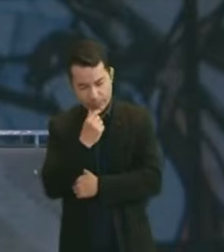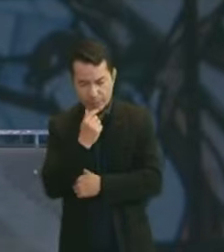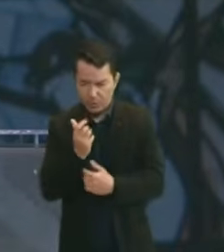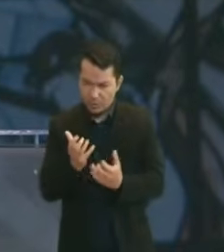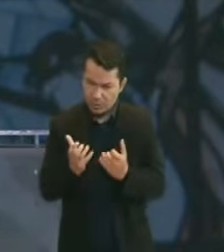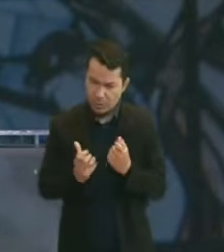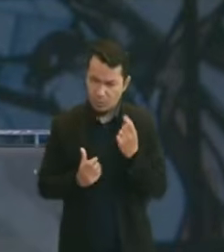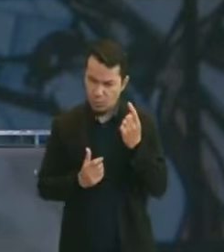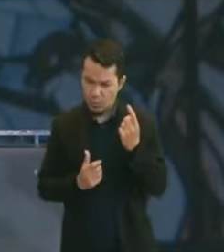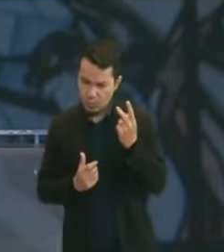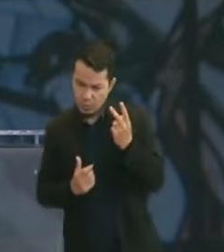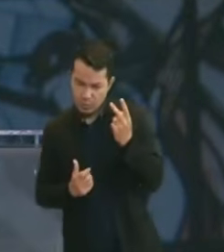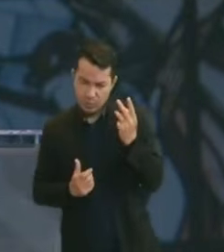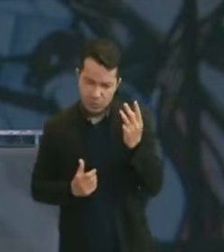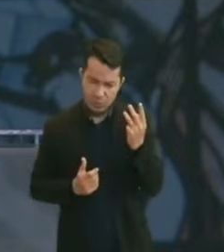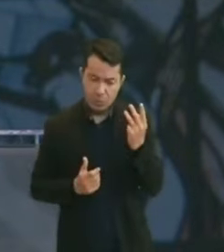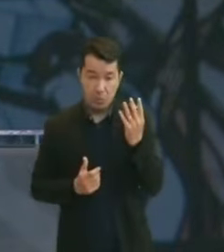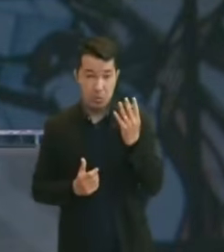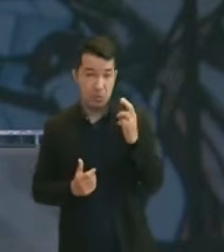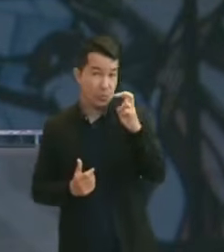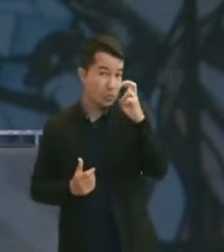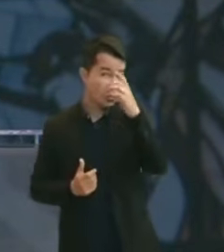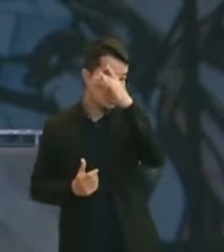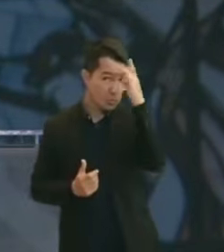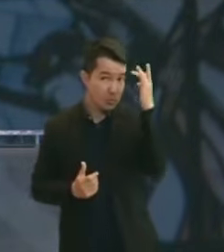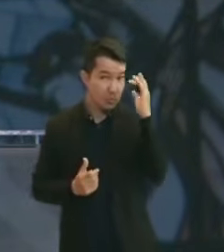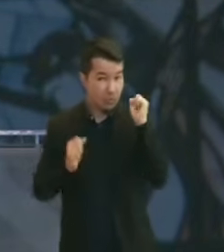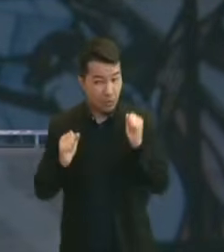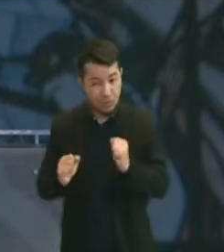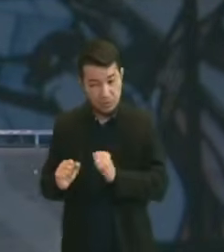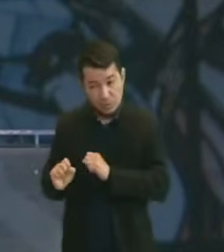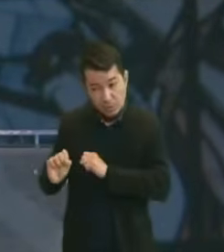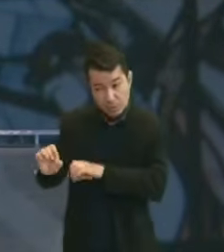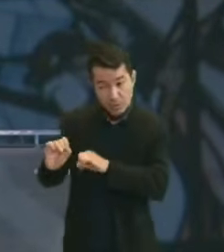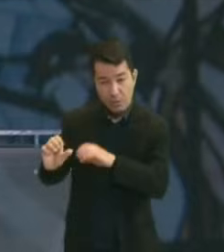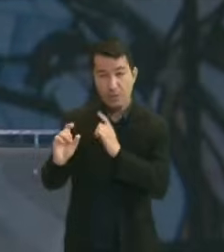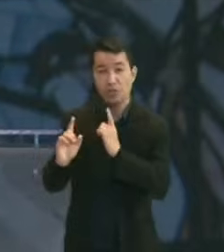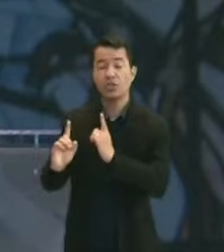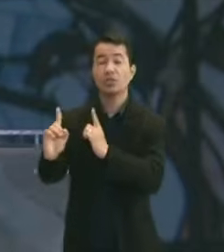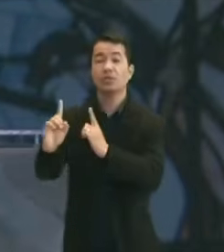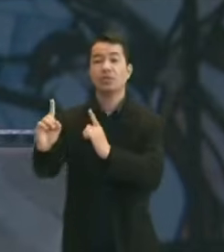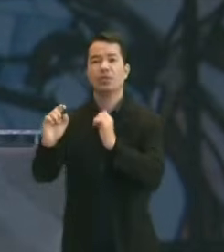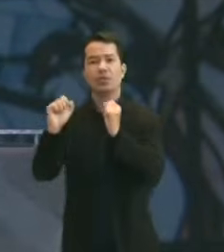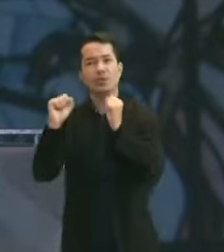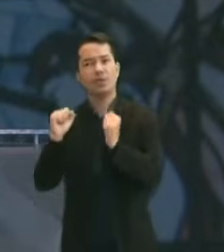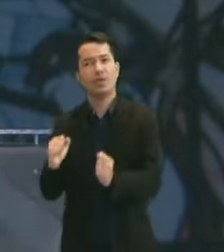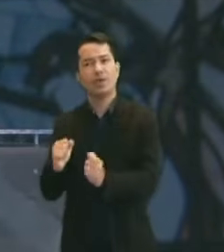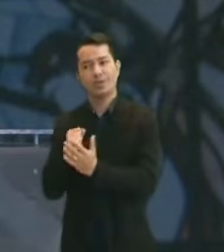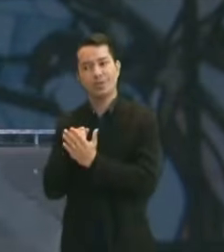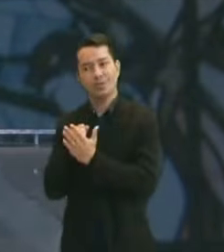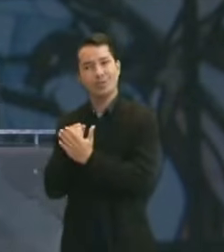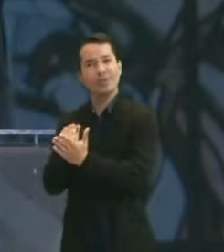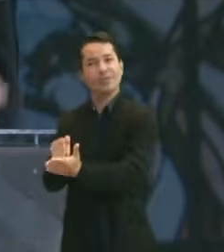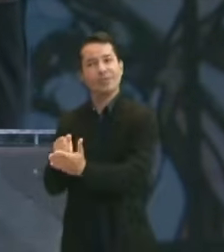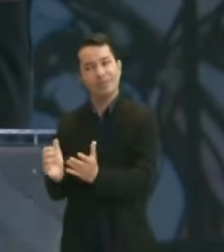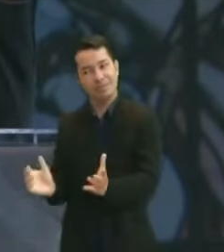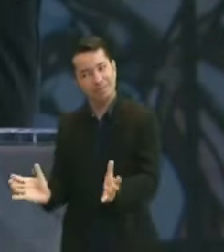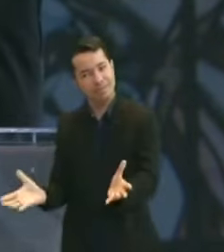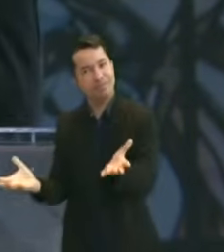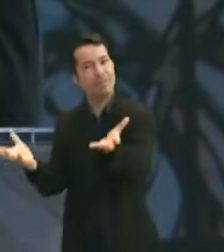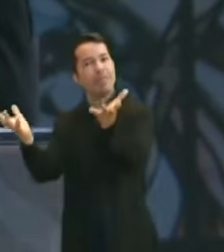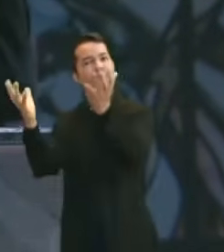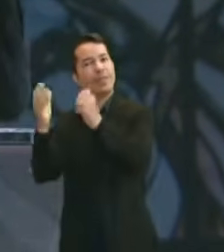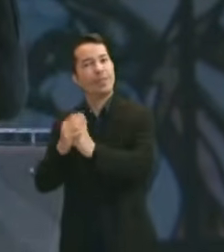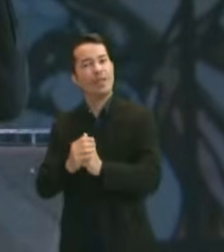2, 3, 4, 5 pessoas que eu possa acolher, que eu possa alcançar, que eu possa ajudar a aperfeiçoar a fé daquela pessoa